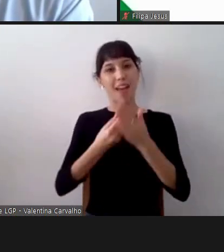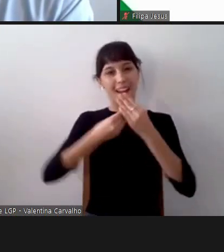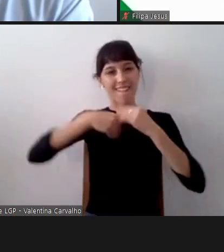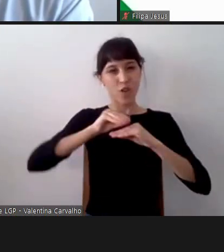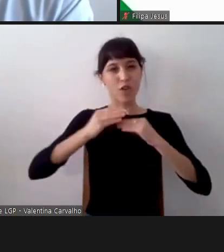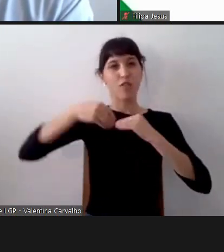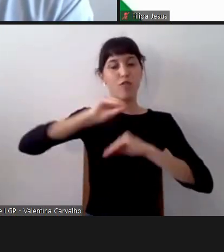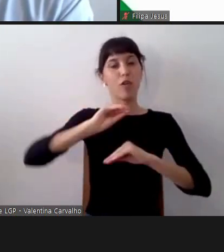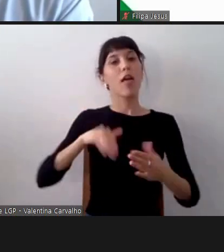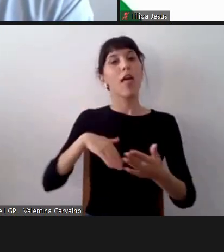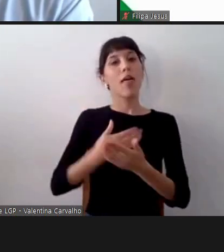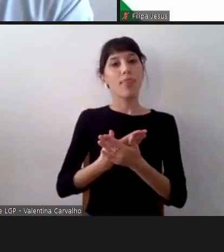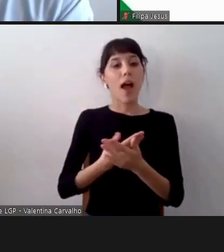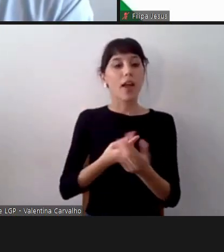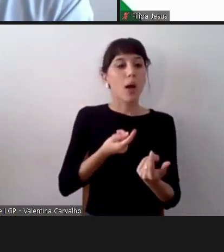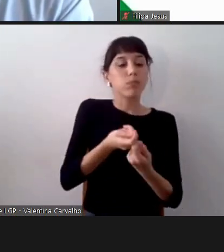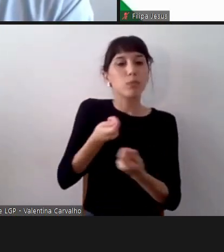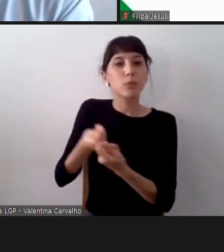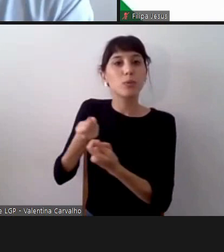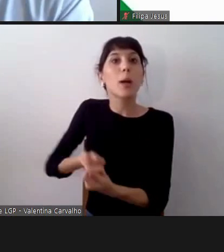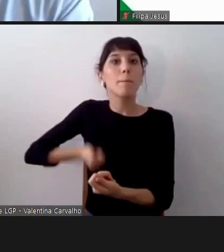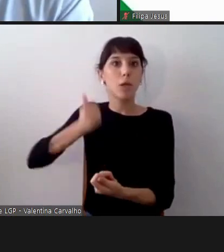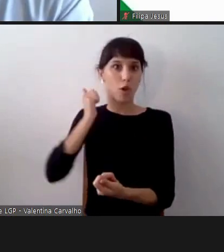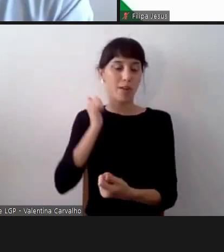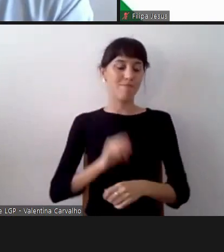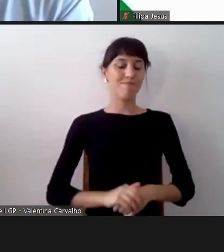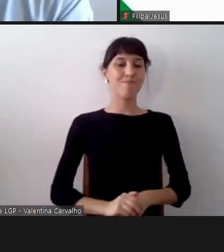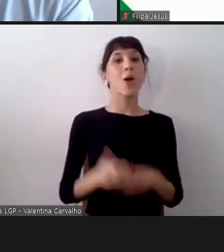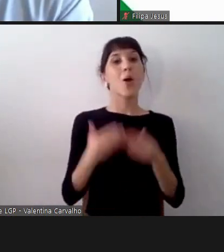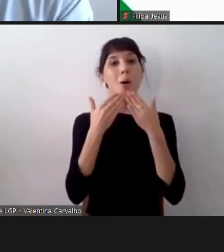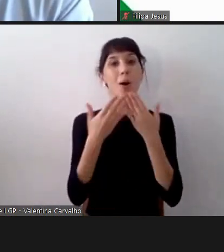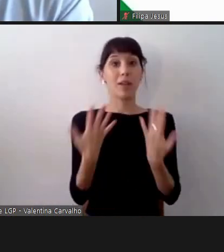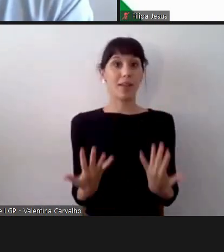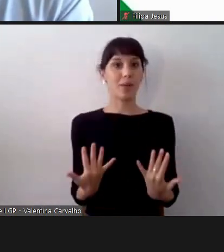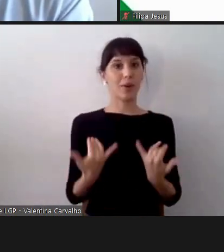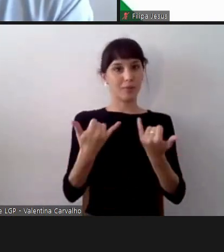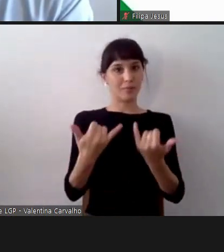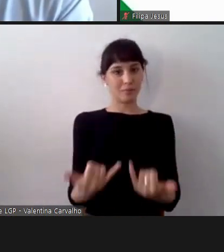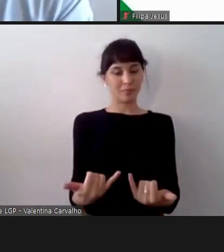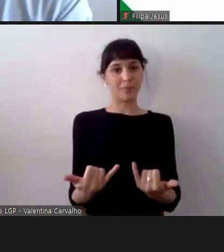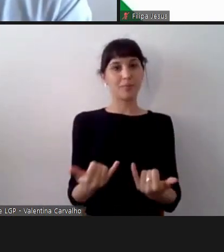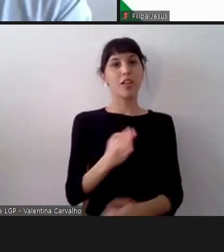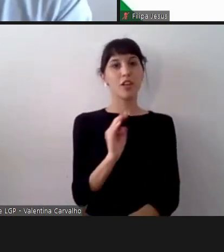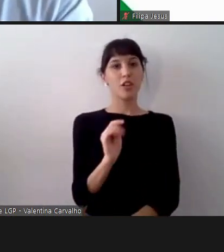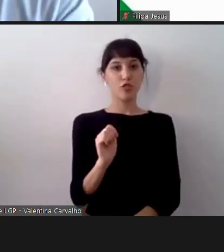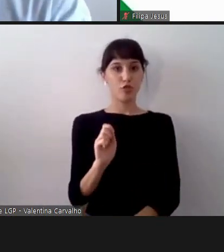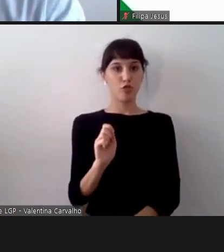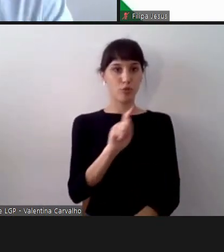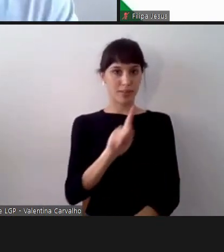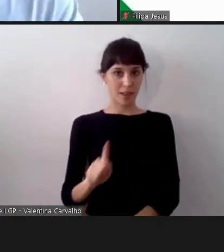oferta. Portanto, muito obrigada, e vamos passar então para o José